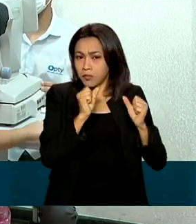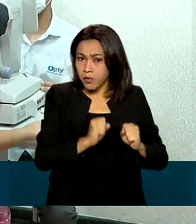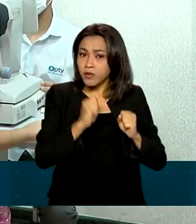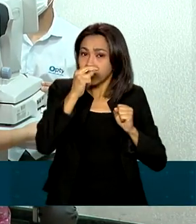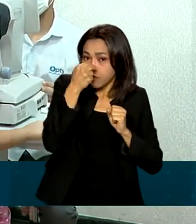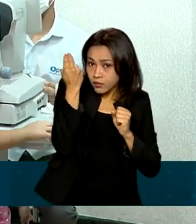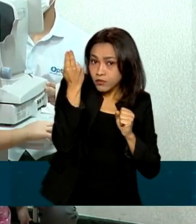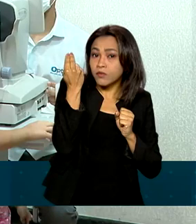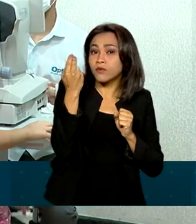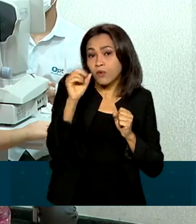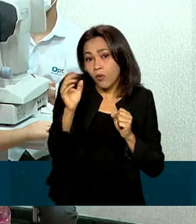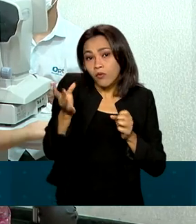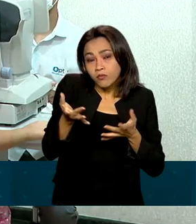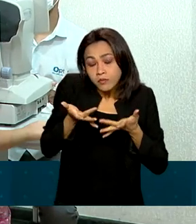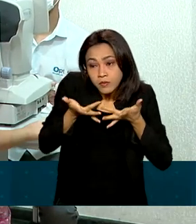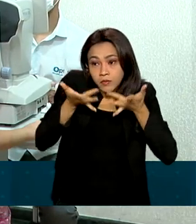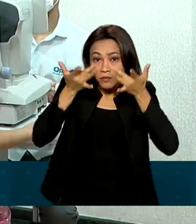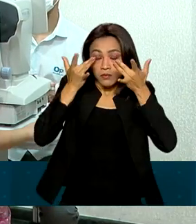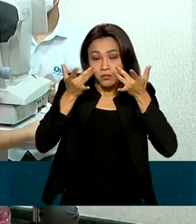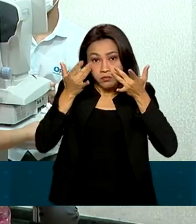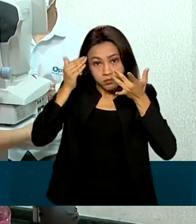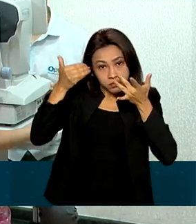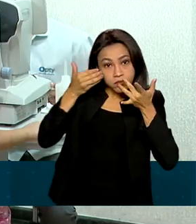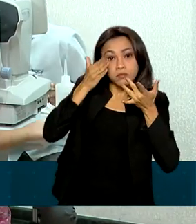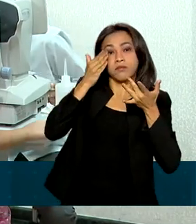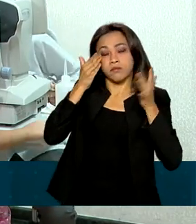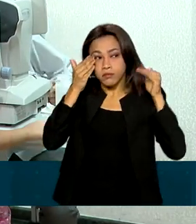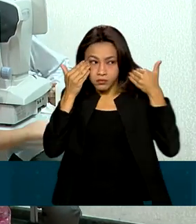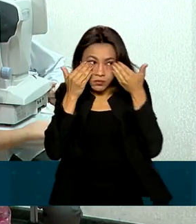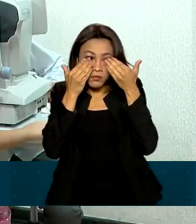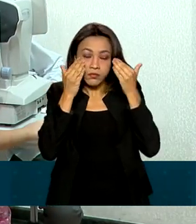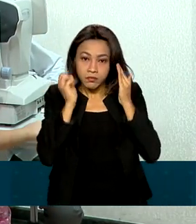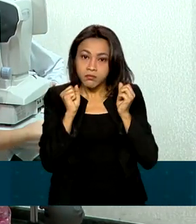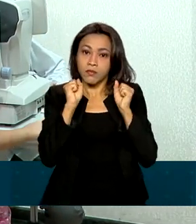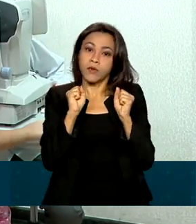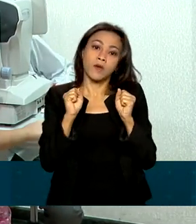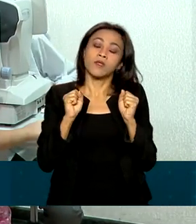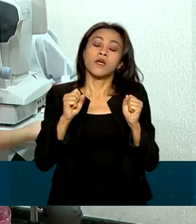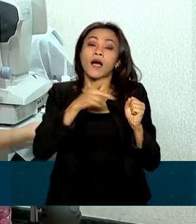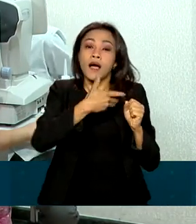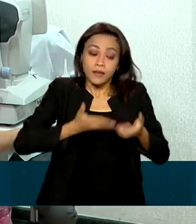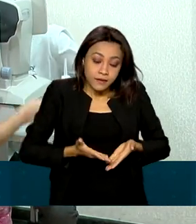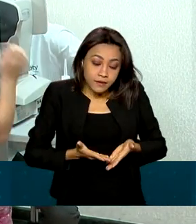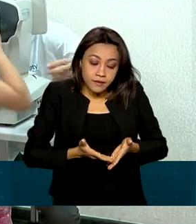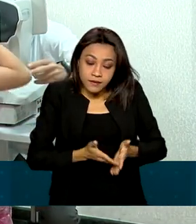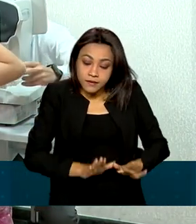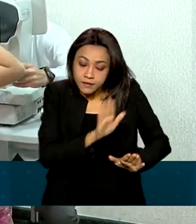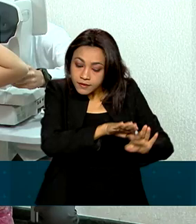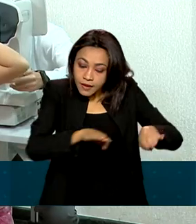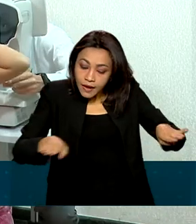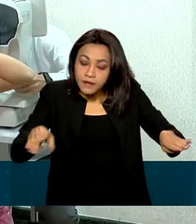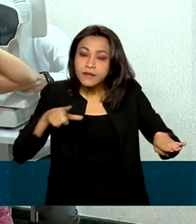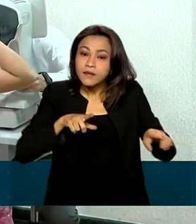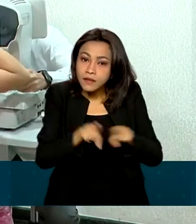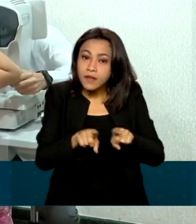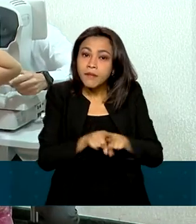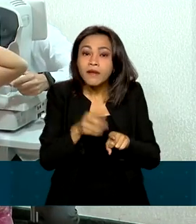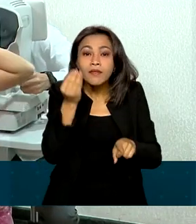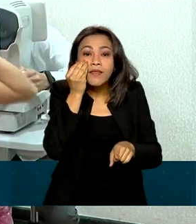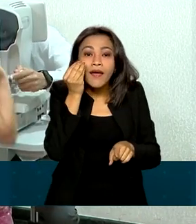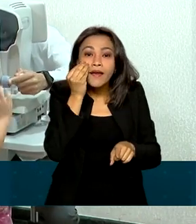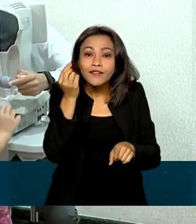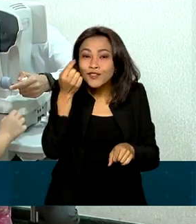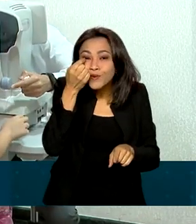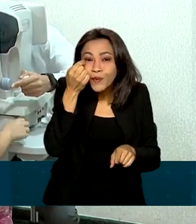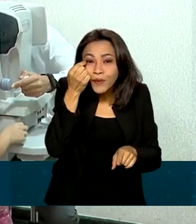cirúrgicos E transplantes além disso todas as crianças quando nascem também realizam o teste do olhinho